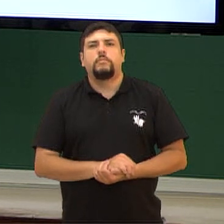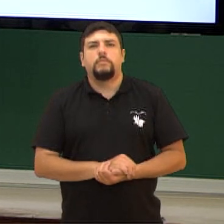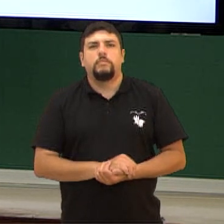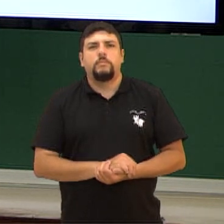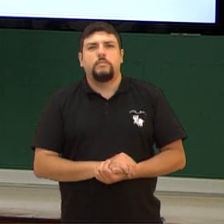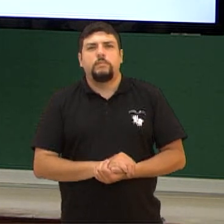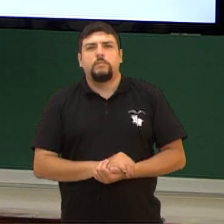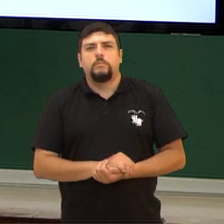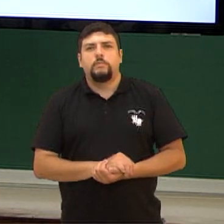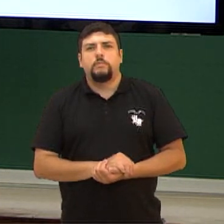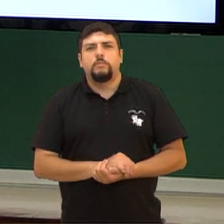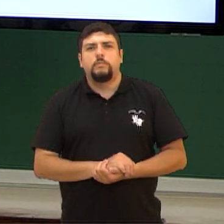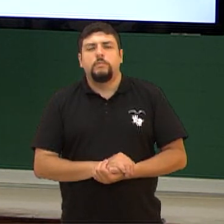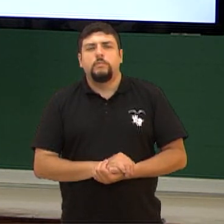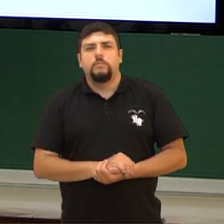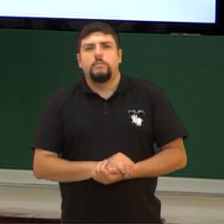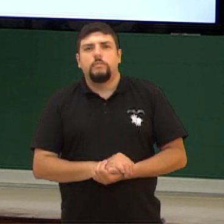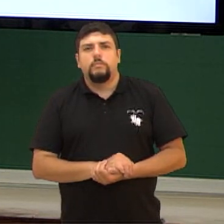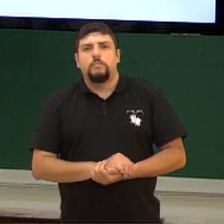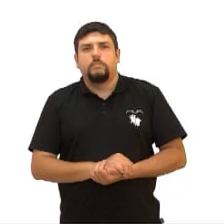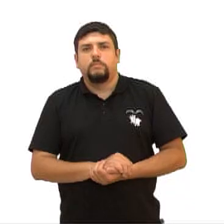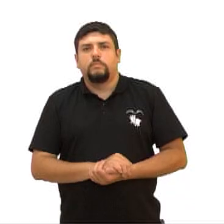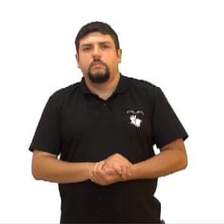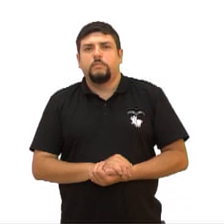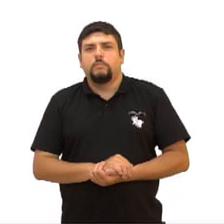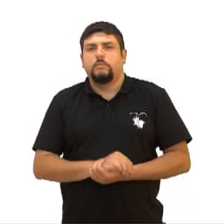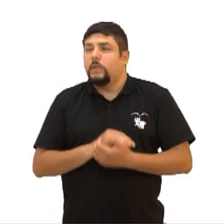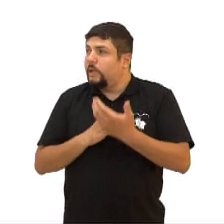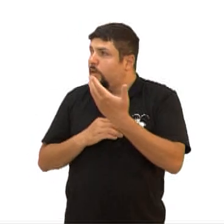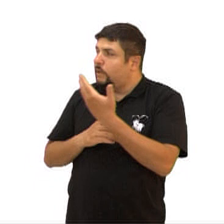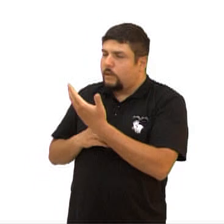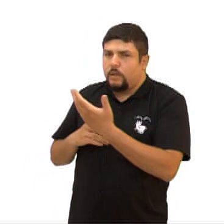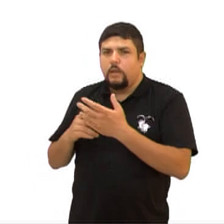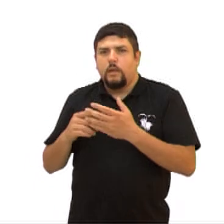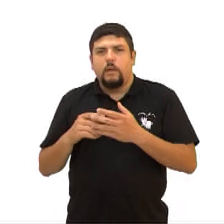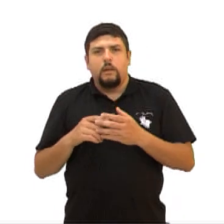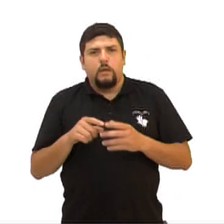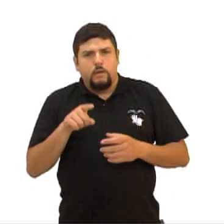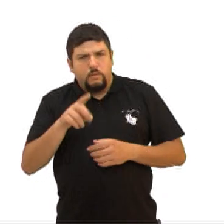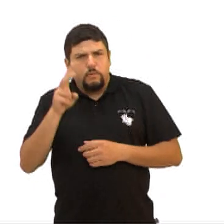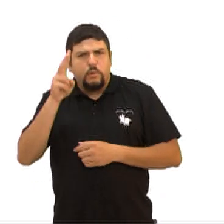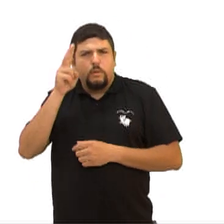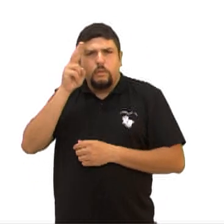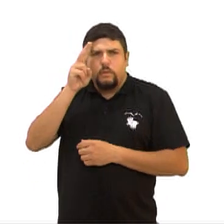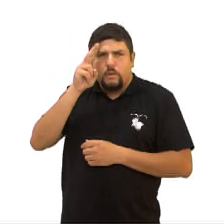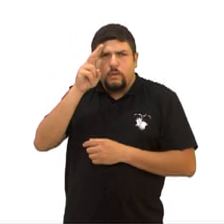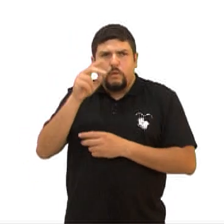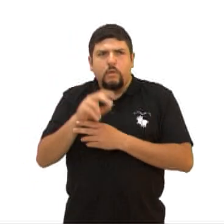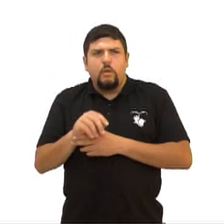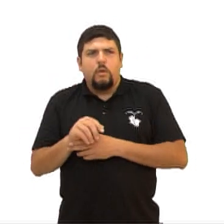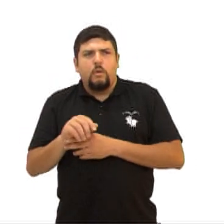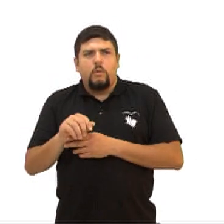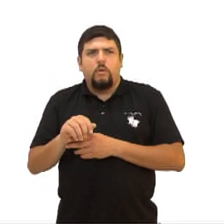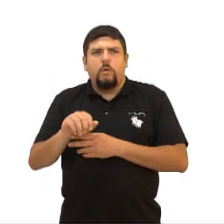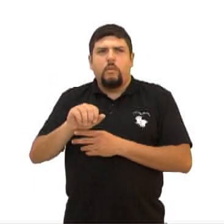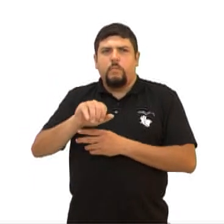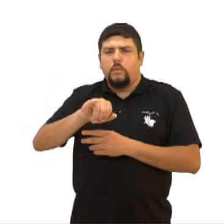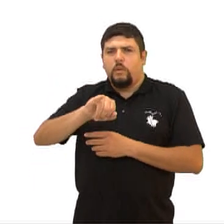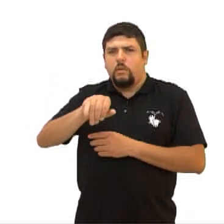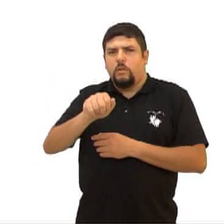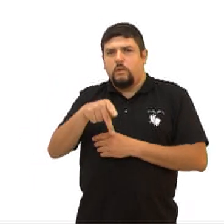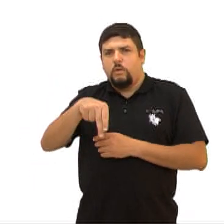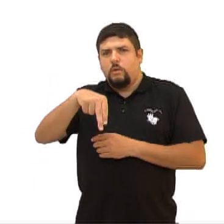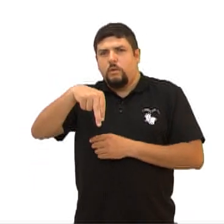Jane Eyre? Essa que é a primeira pergunta. Você se lembra da Jane Eyre? Falamos bastante sobre